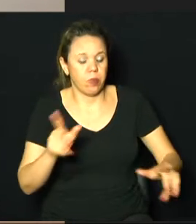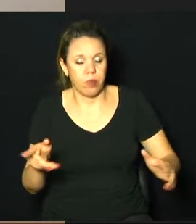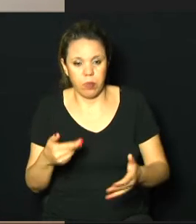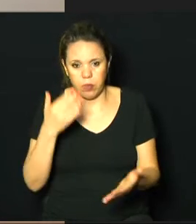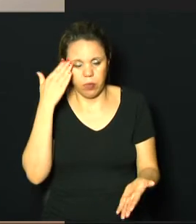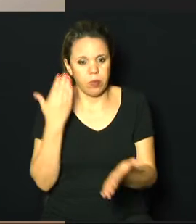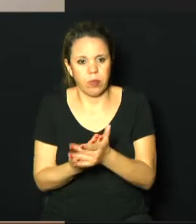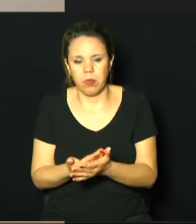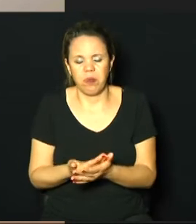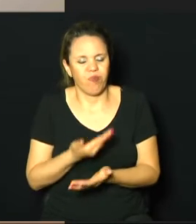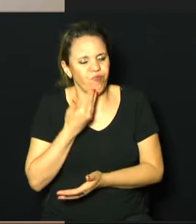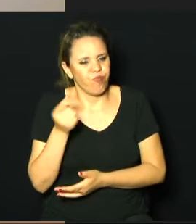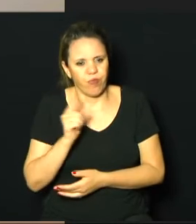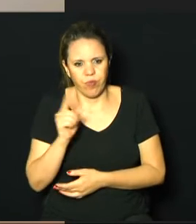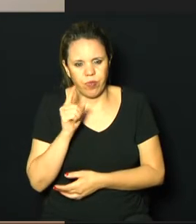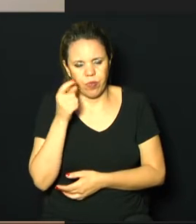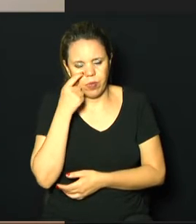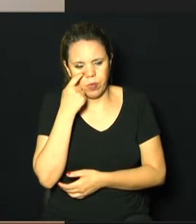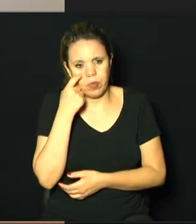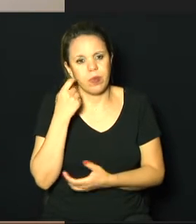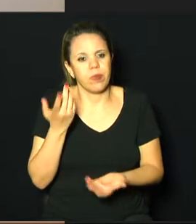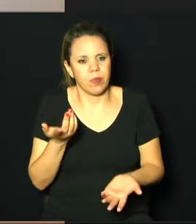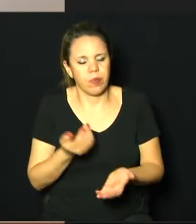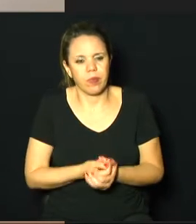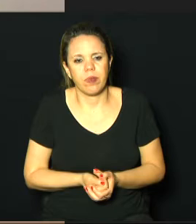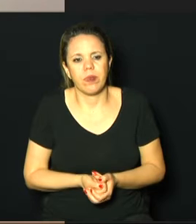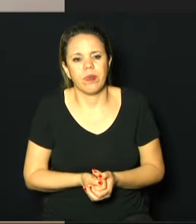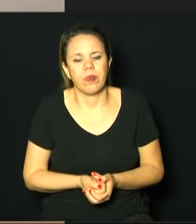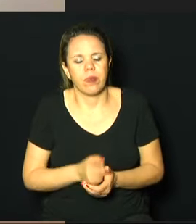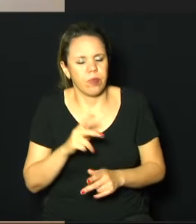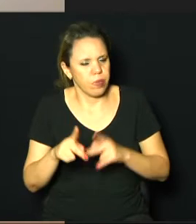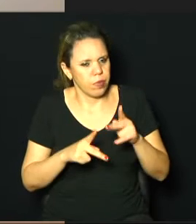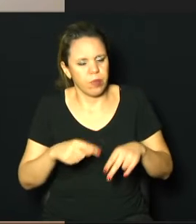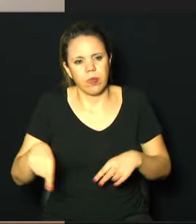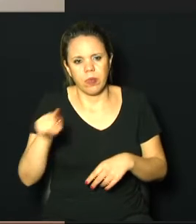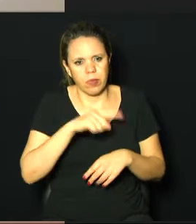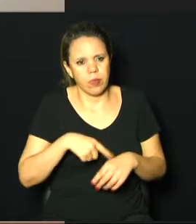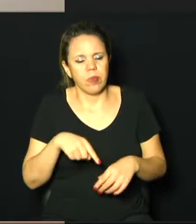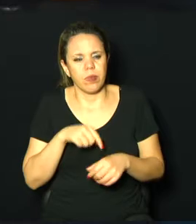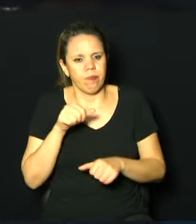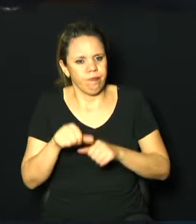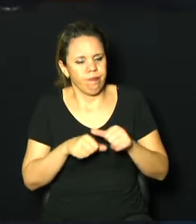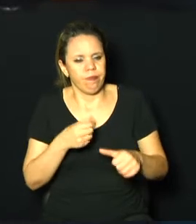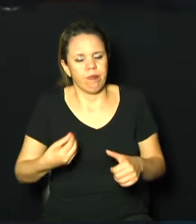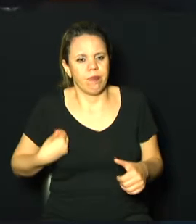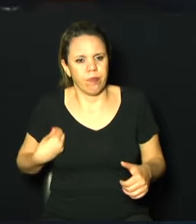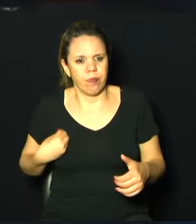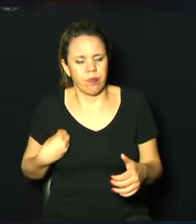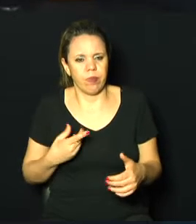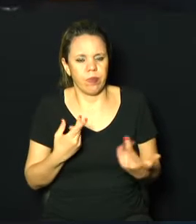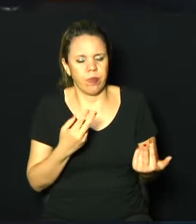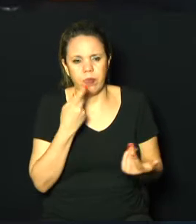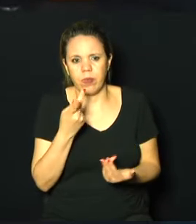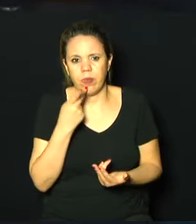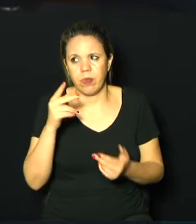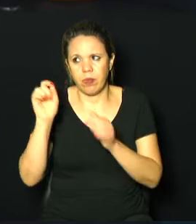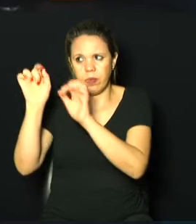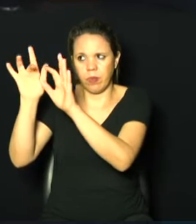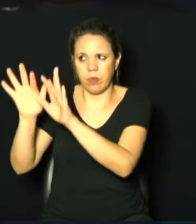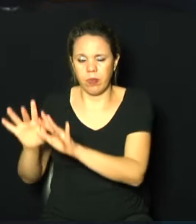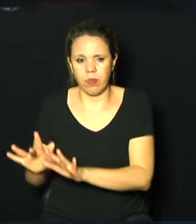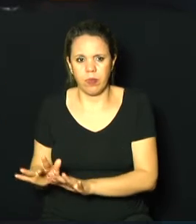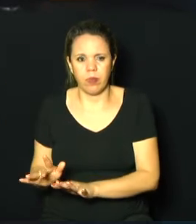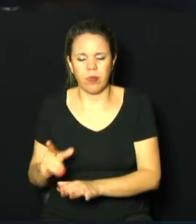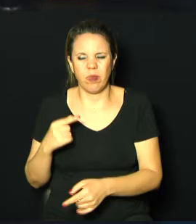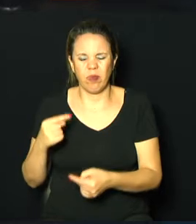Eu acredito que não será fácil, eu acredito que as pessoas vão impactar, como eu falei lá na neve, né? Vai